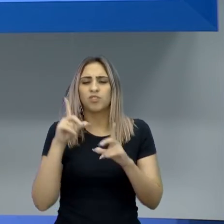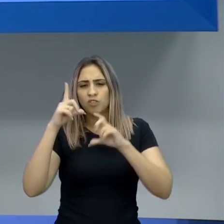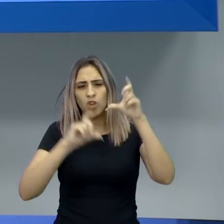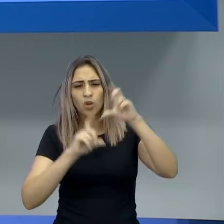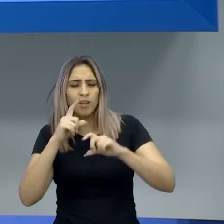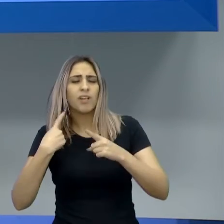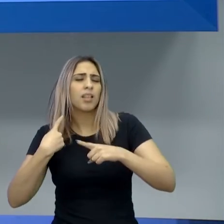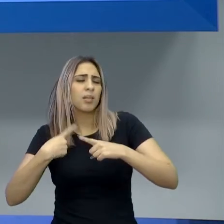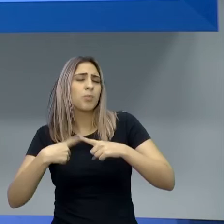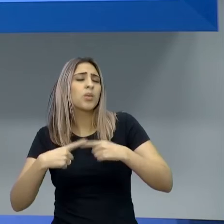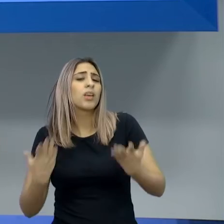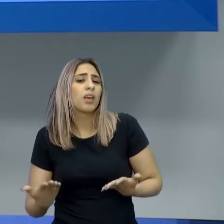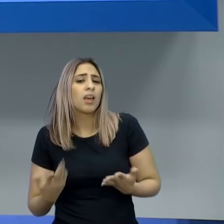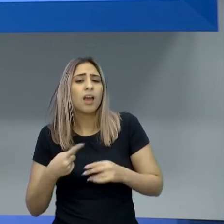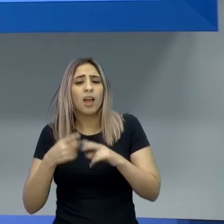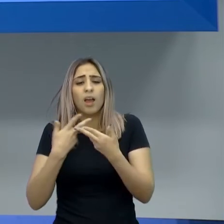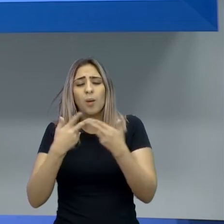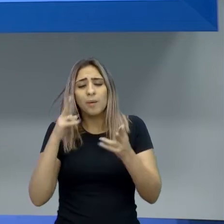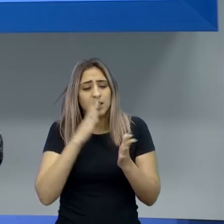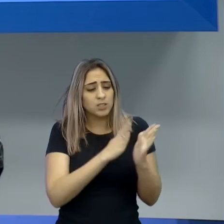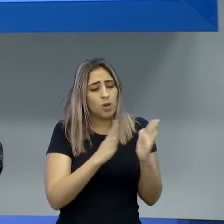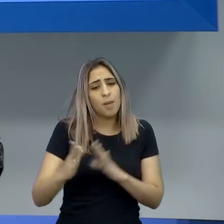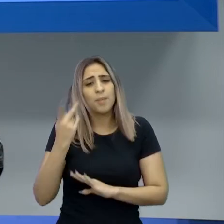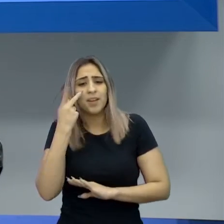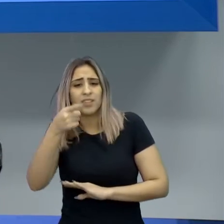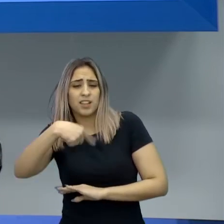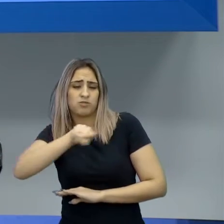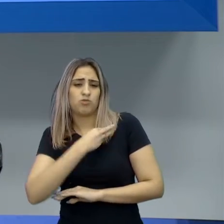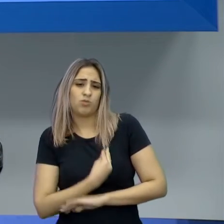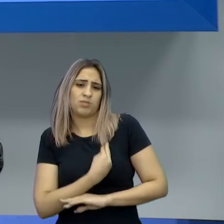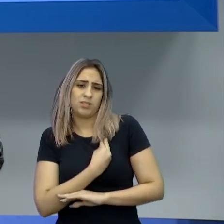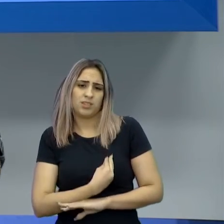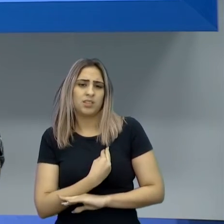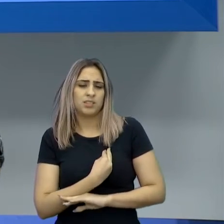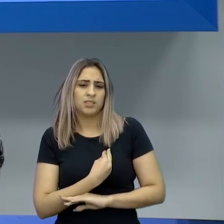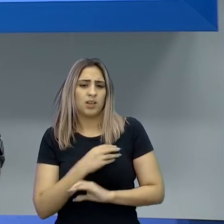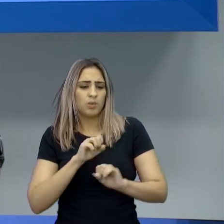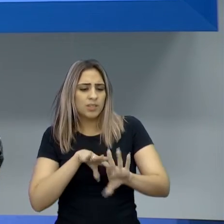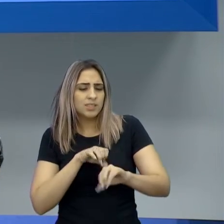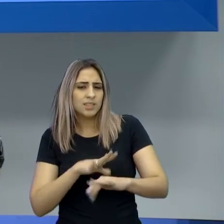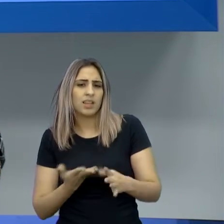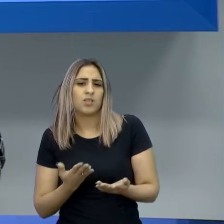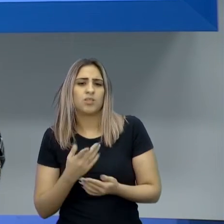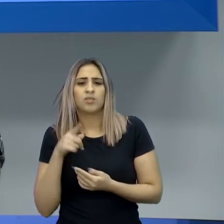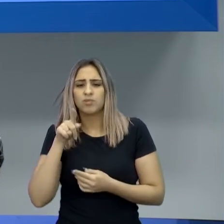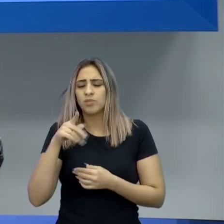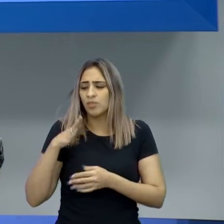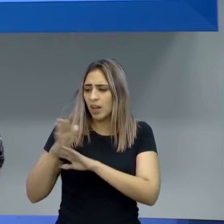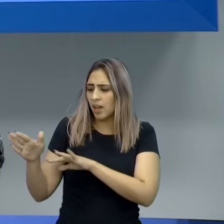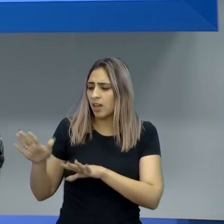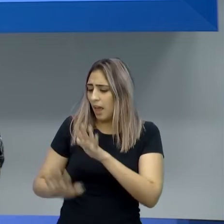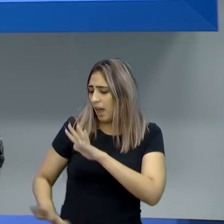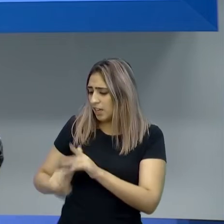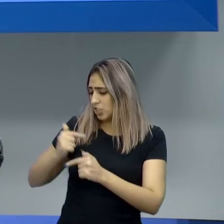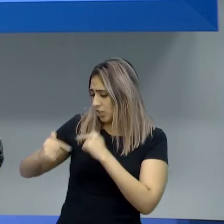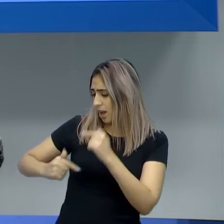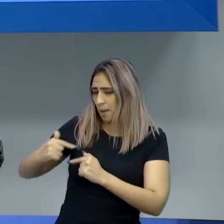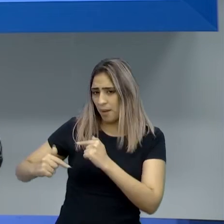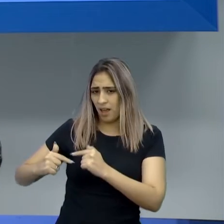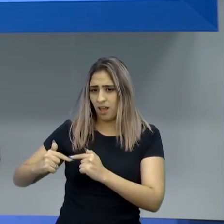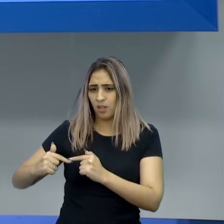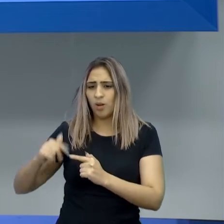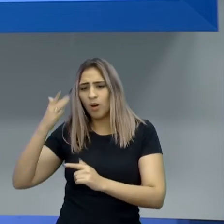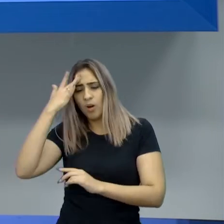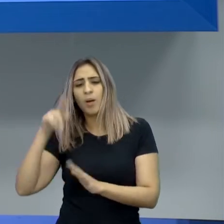fotografar, por quê? Porque é um portfólio para a vida de vocês. Tá? Então, às vezes, se você for para o mercado de trabalho, muitas vezes, e